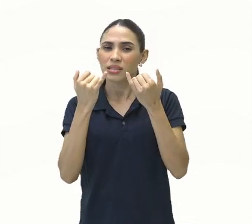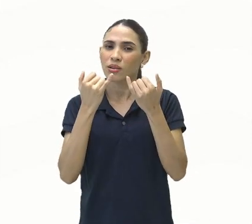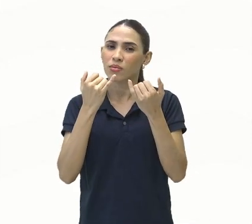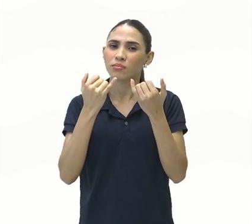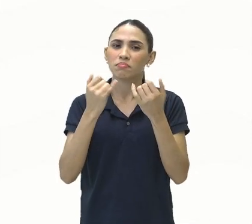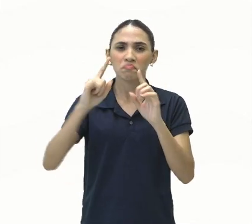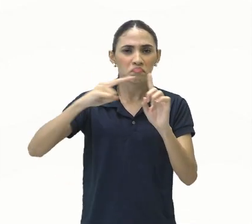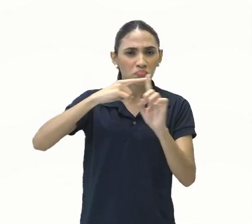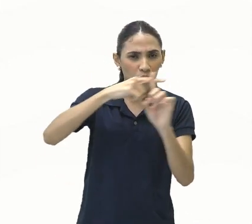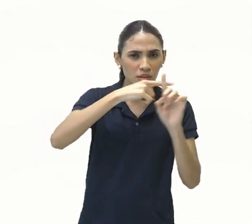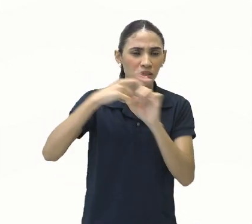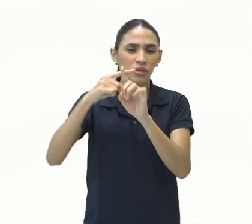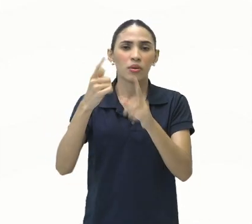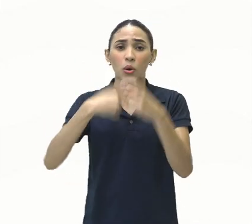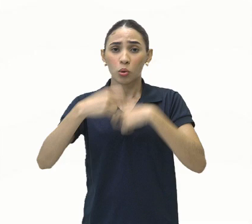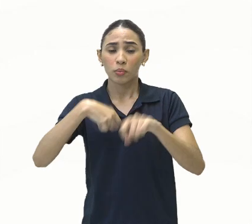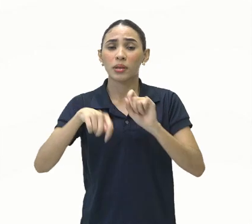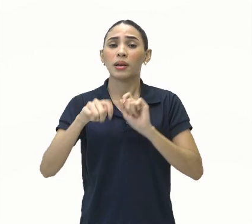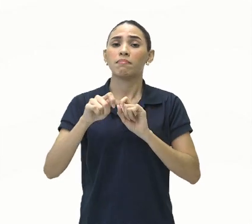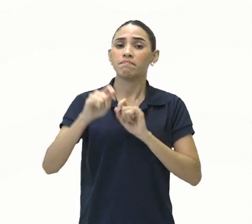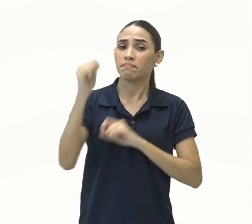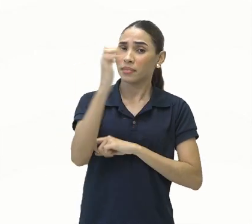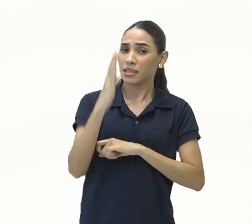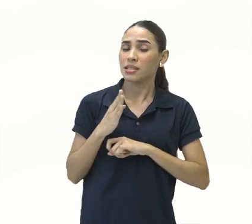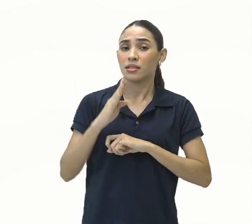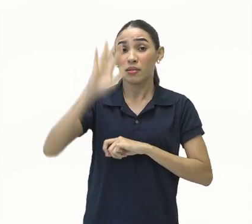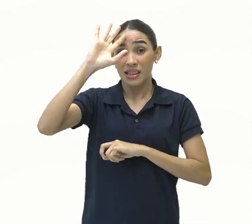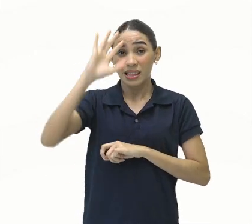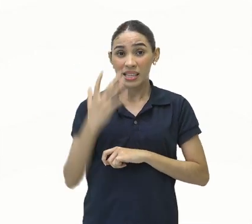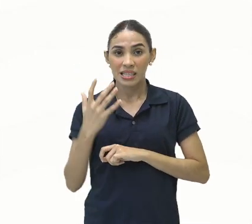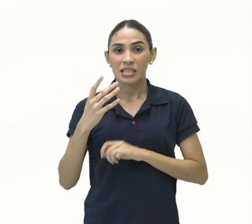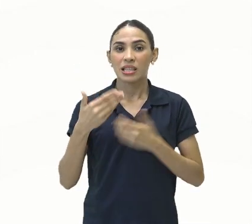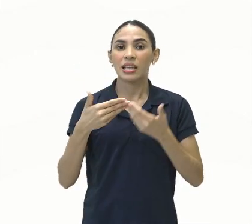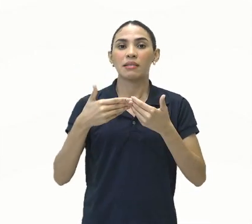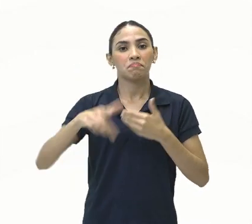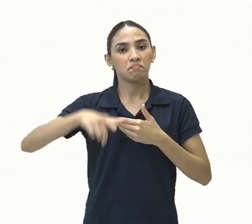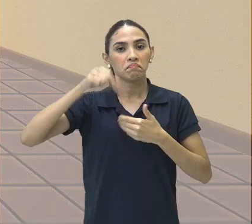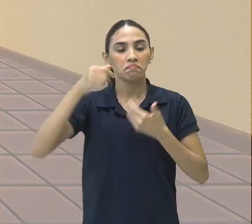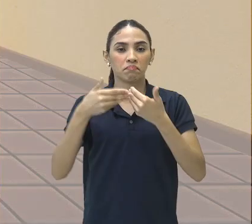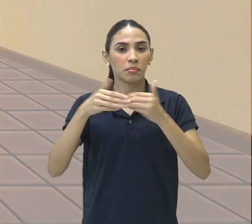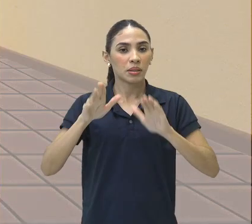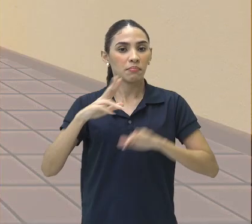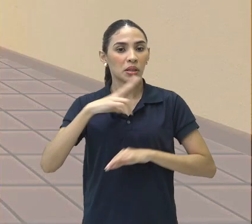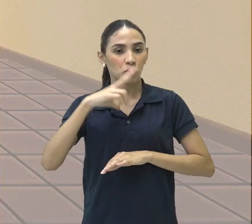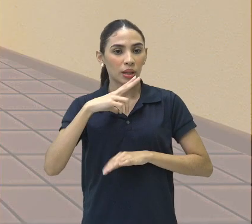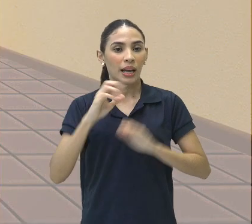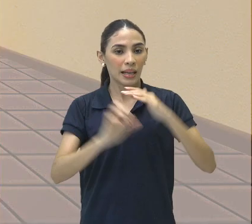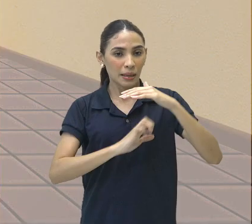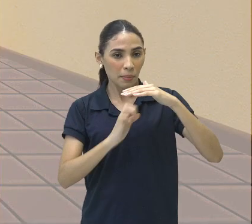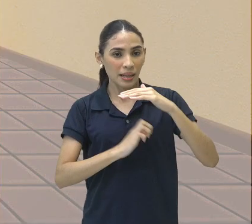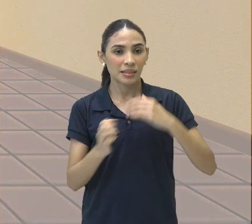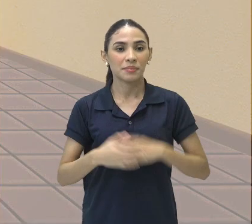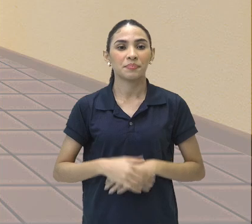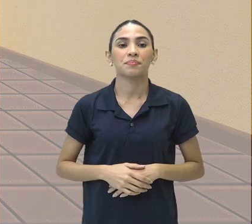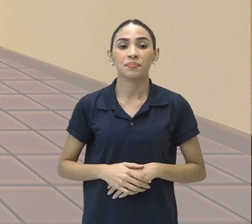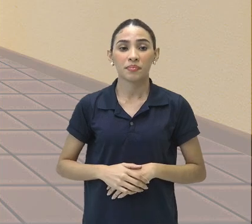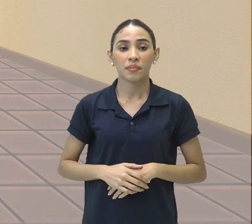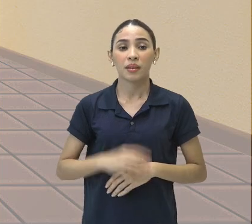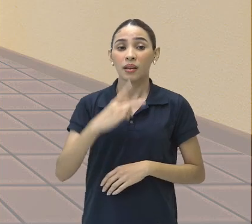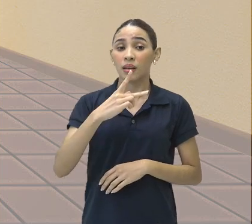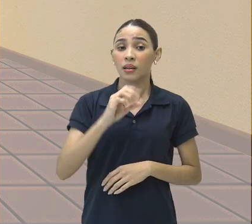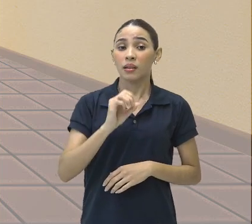para a economia do Brasil com relação a pessoas que decidem abrir o seu próprio negócio. Então, a gente vai dar uma olhada agora aqui, pessoal,